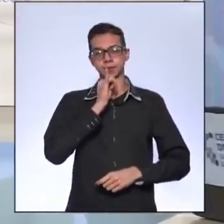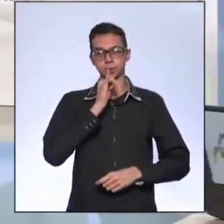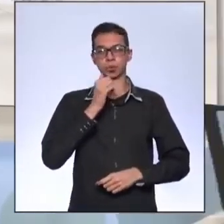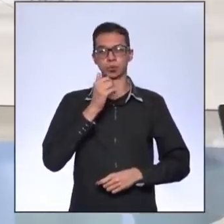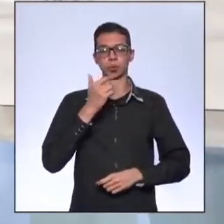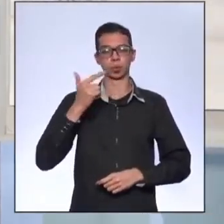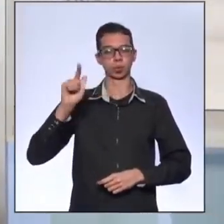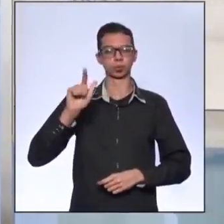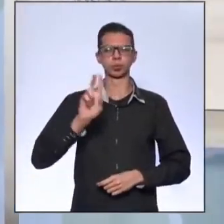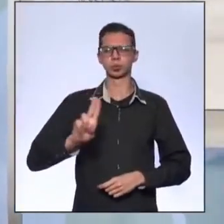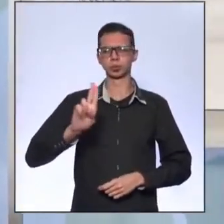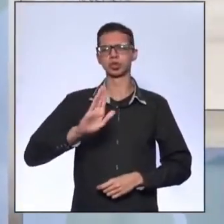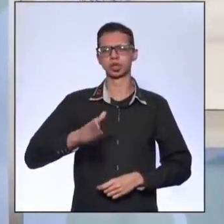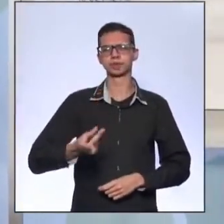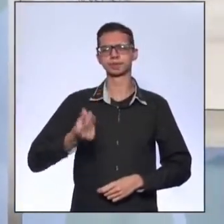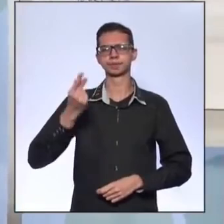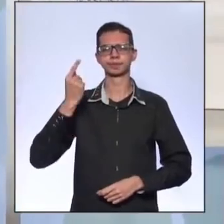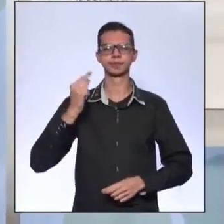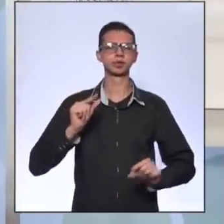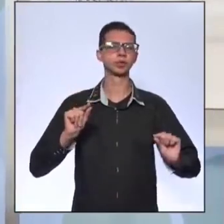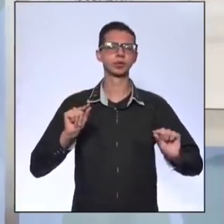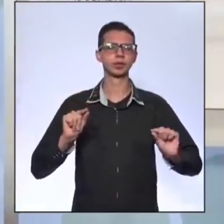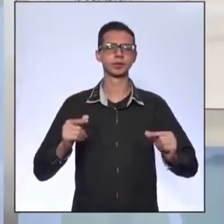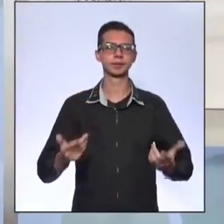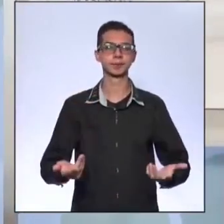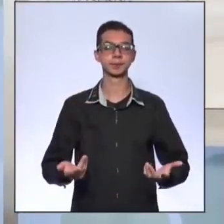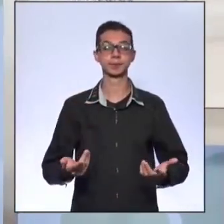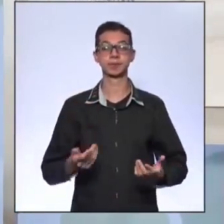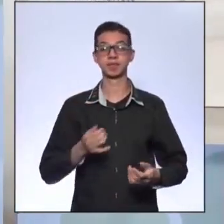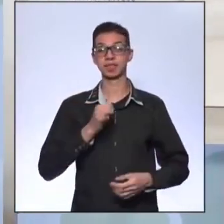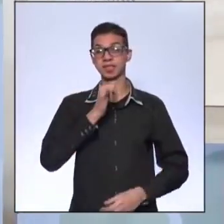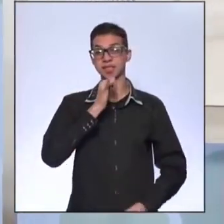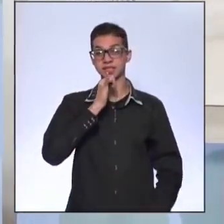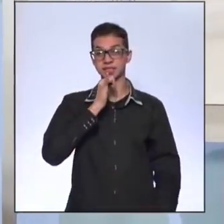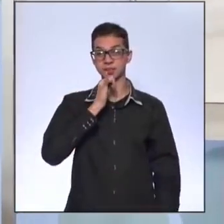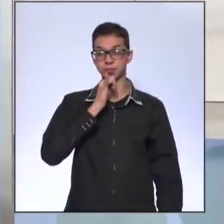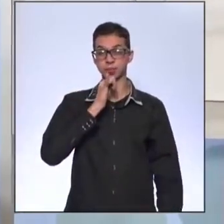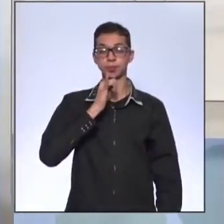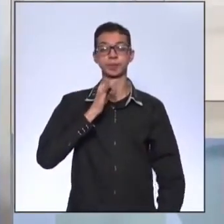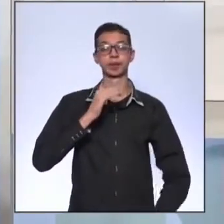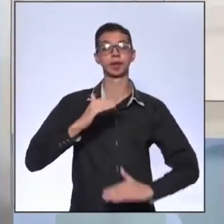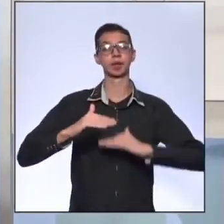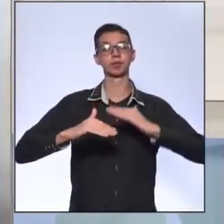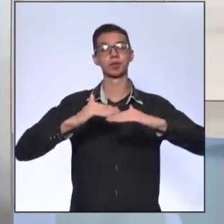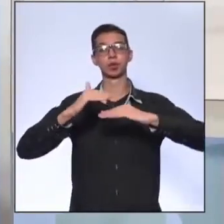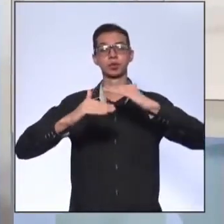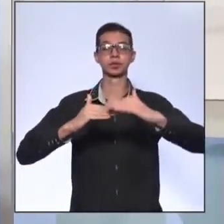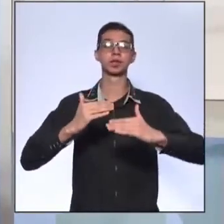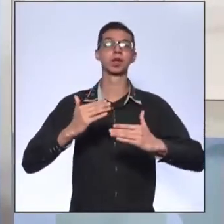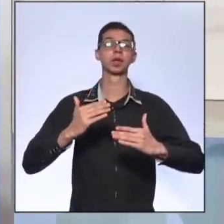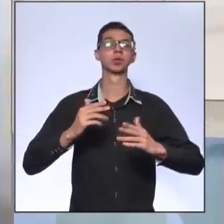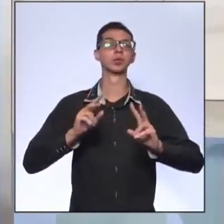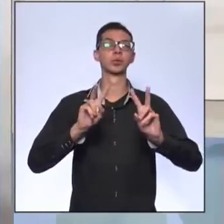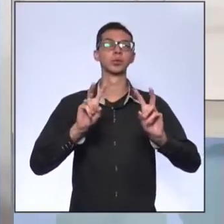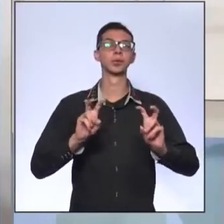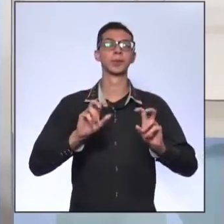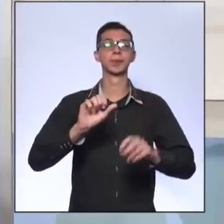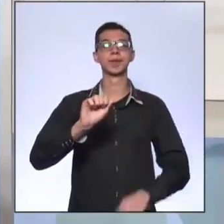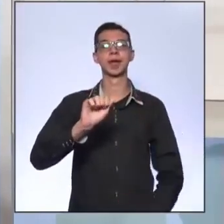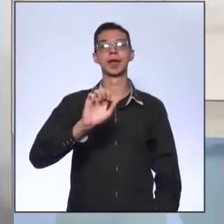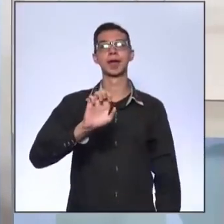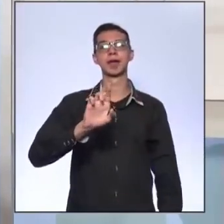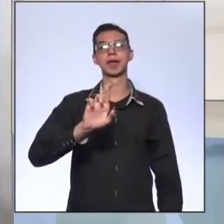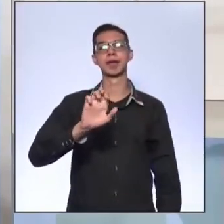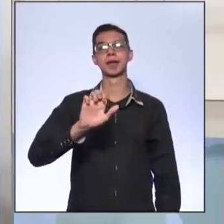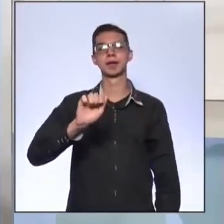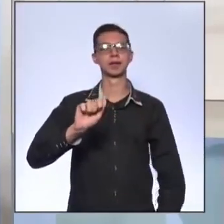já há bastante tempo, vamos supor, evoluções aéreas. Vamos supor que eu queira fazer um espetáculo de